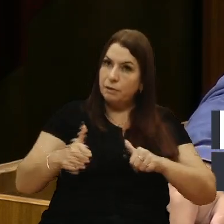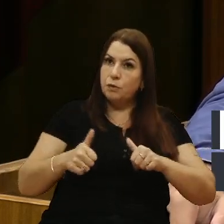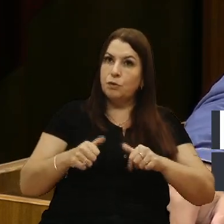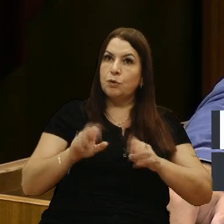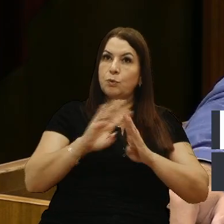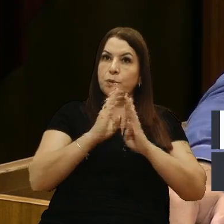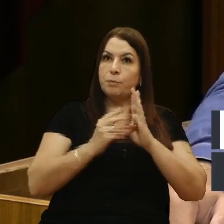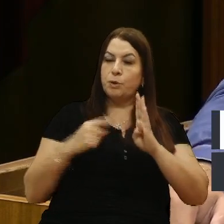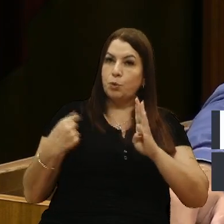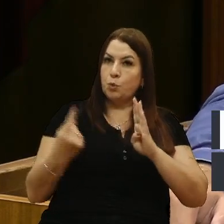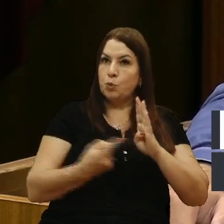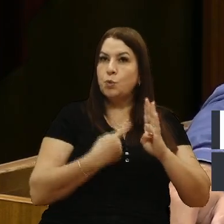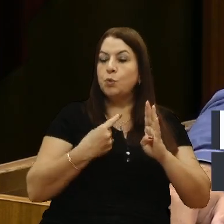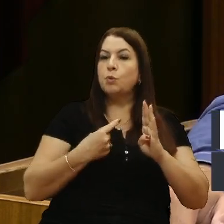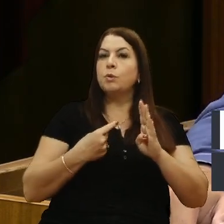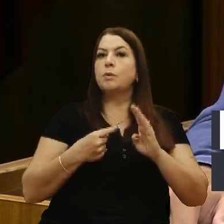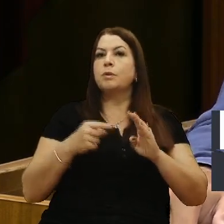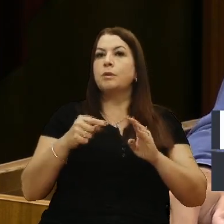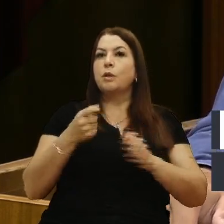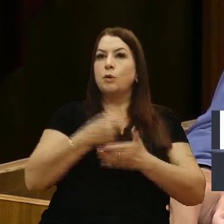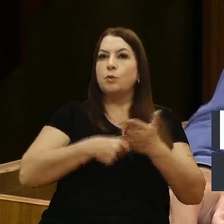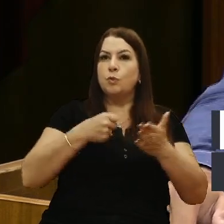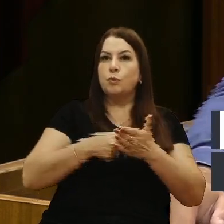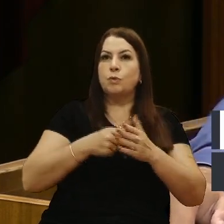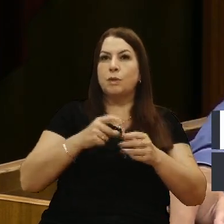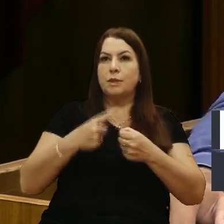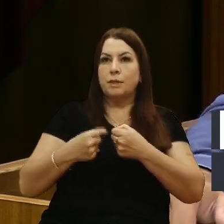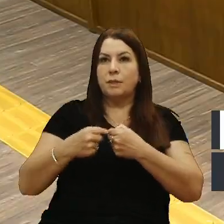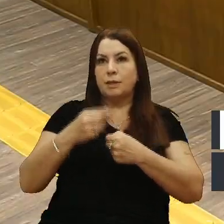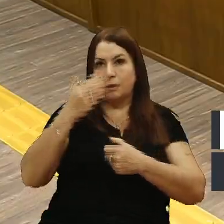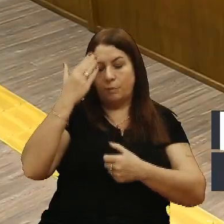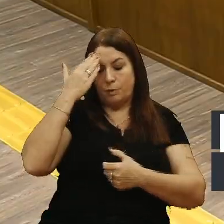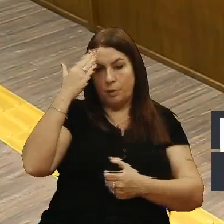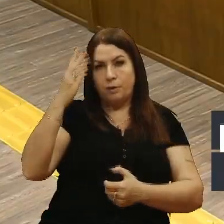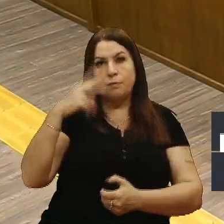SAMAI é nosso, essa luta é da nossa cidade. Muito obrigado. Obrigado, vereador Lucas.